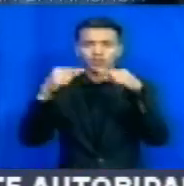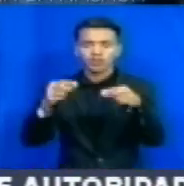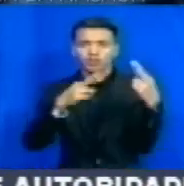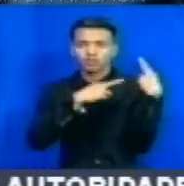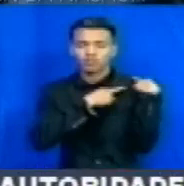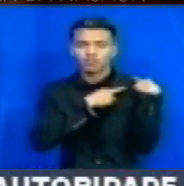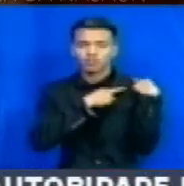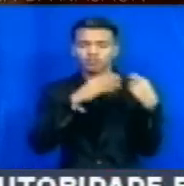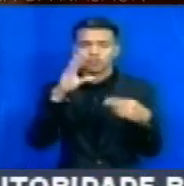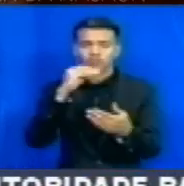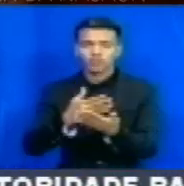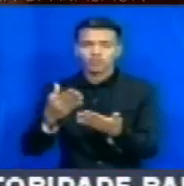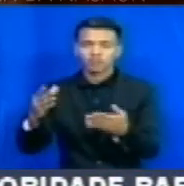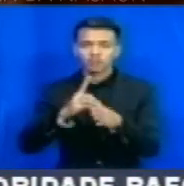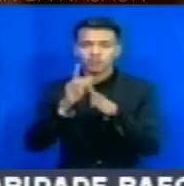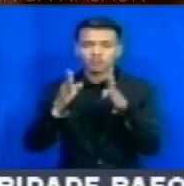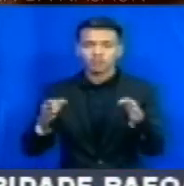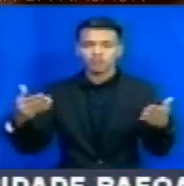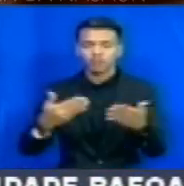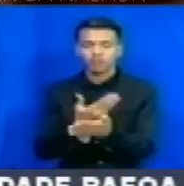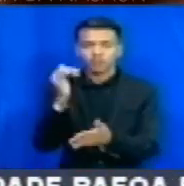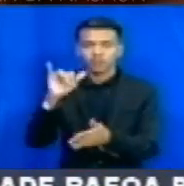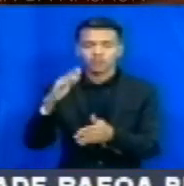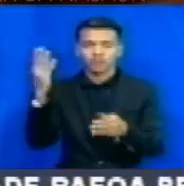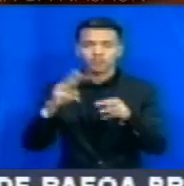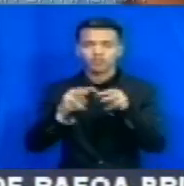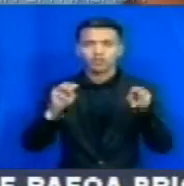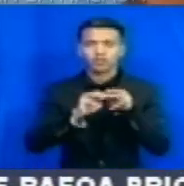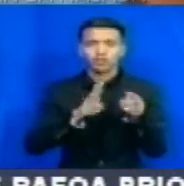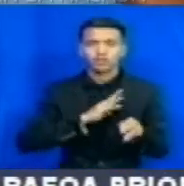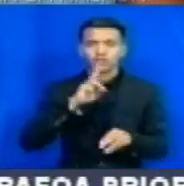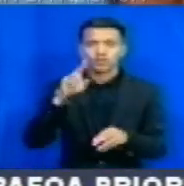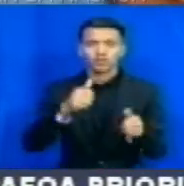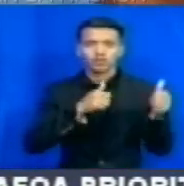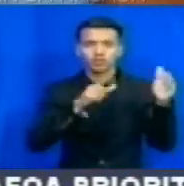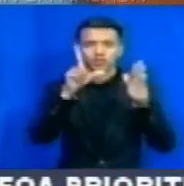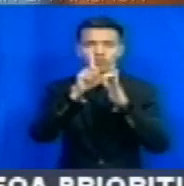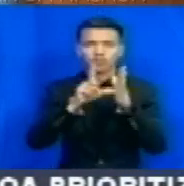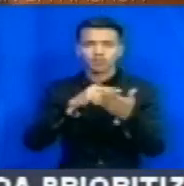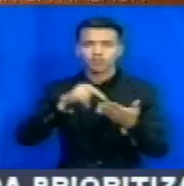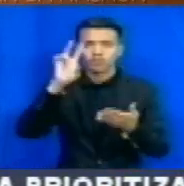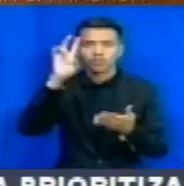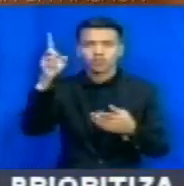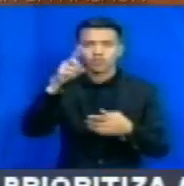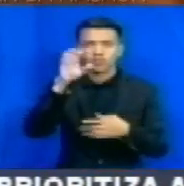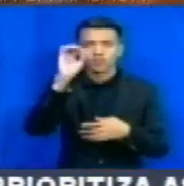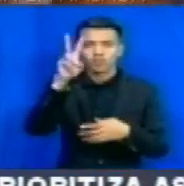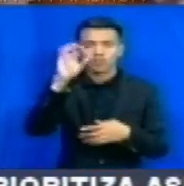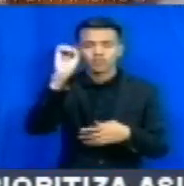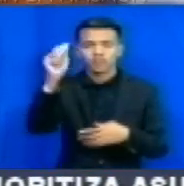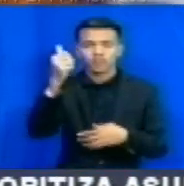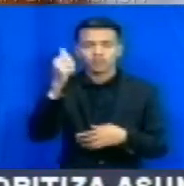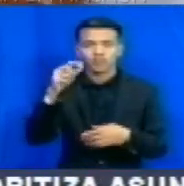cargo no materiais da Diretiva Fonsira e Município Bocau, baseba Decreto-Lei número Hito para Rihun Rua Sanulu,